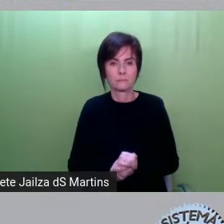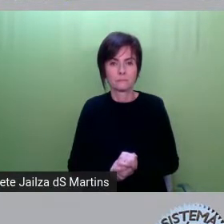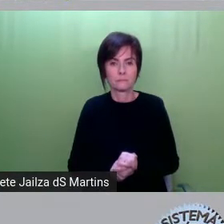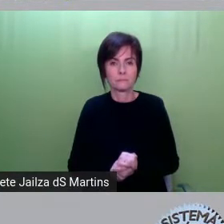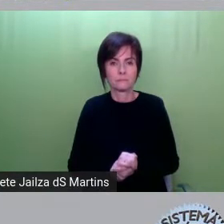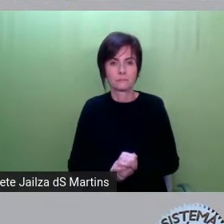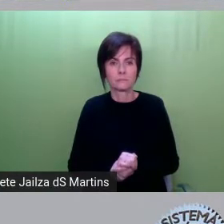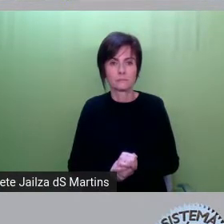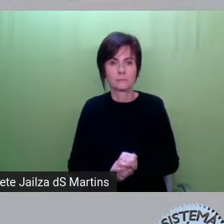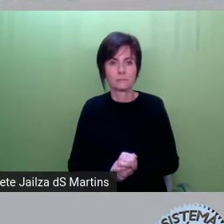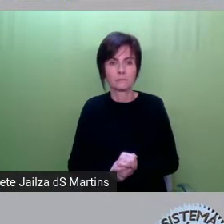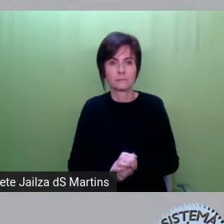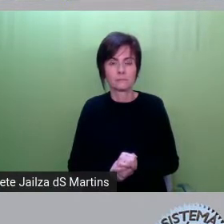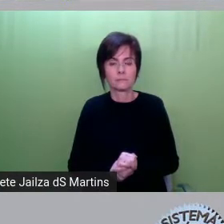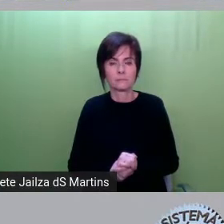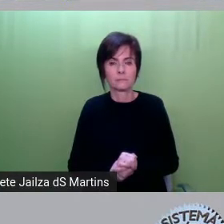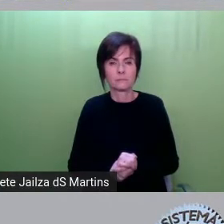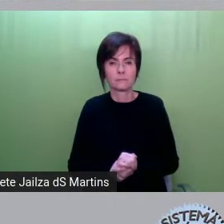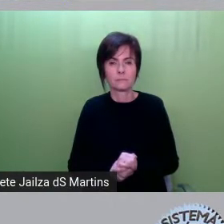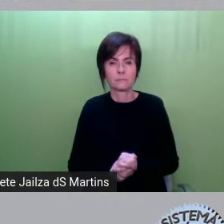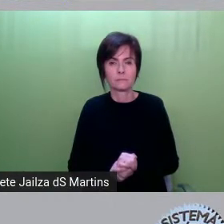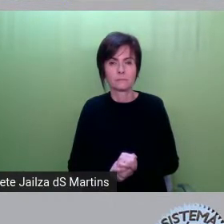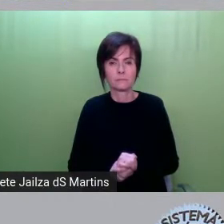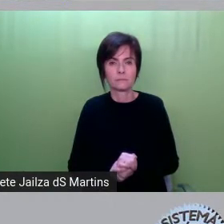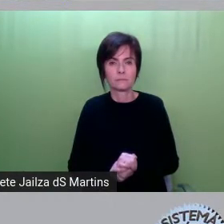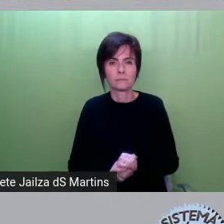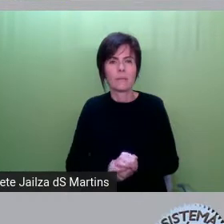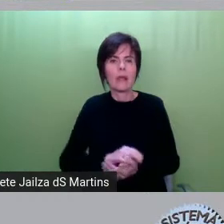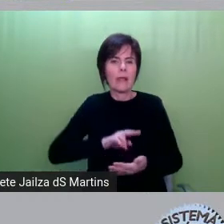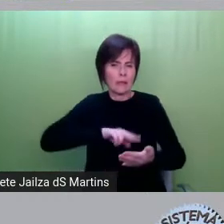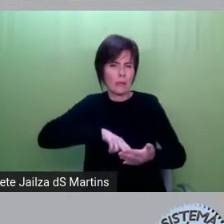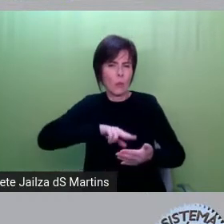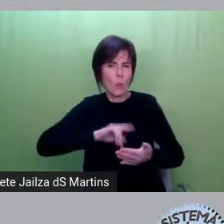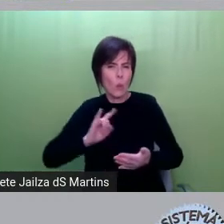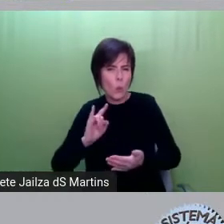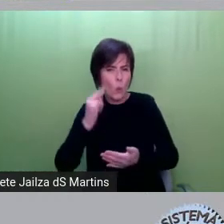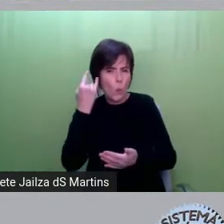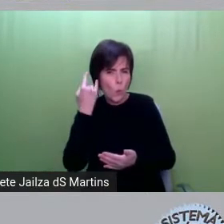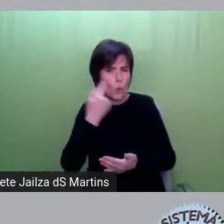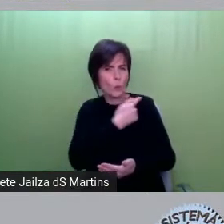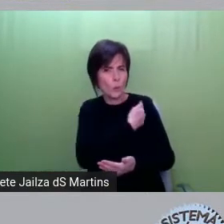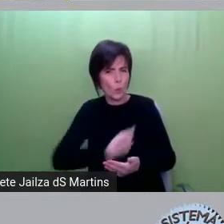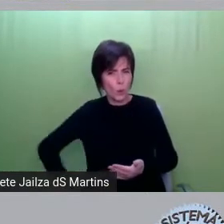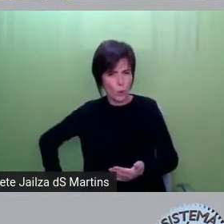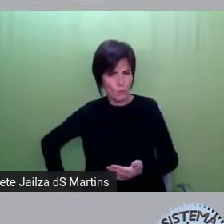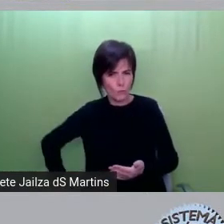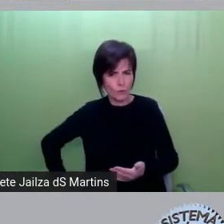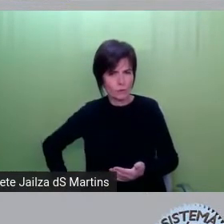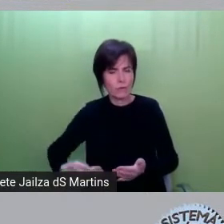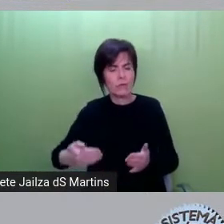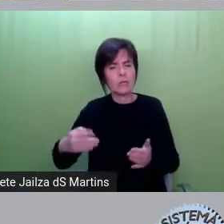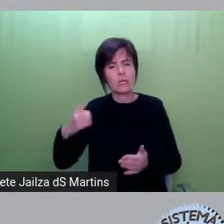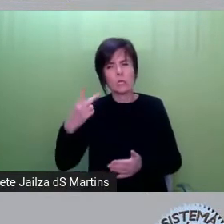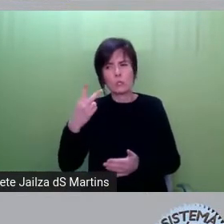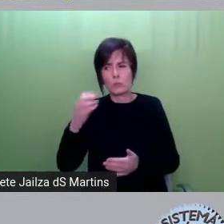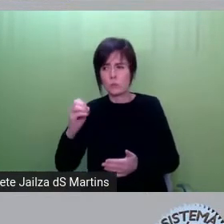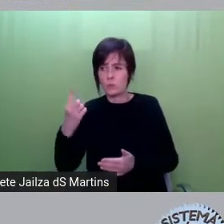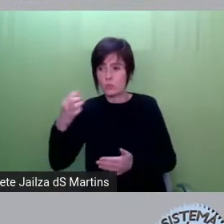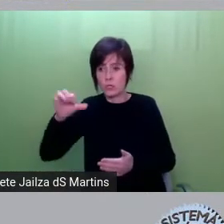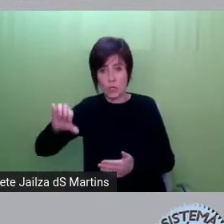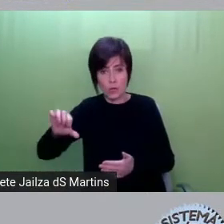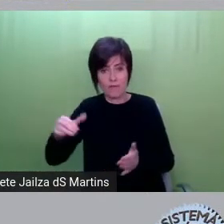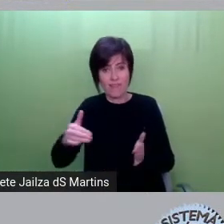O swaps cambial, eu estou pegando o último governo, de janeiro de 2019 até maio agora,